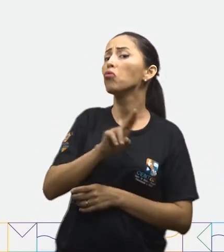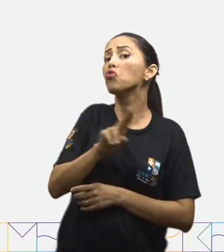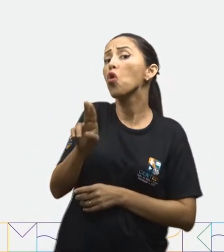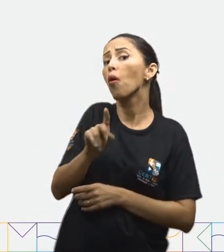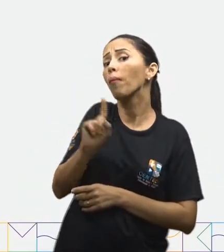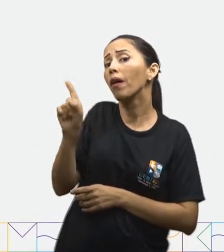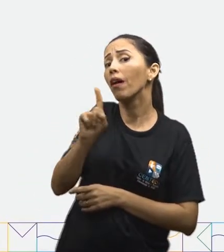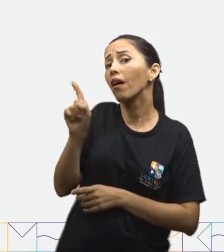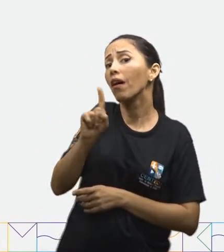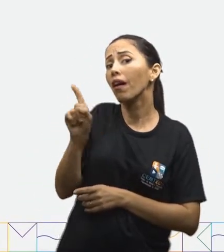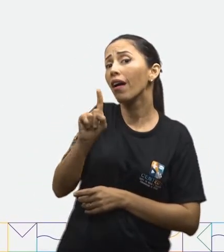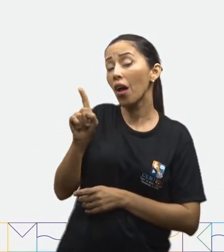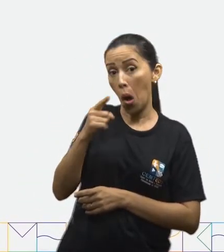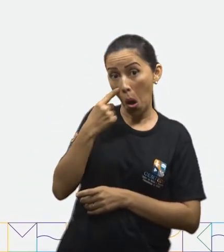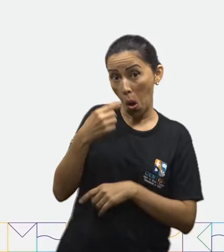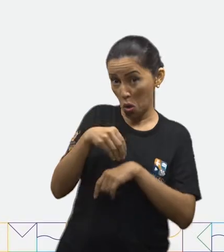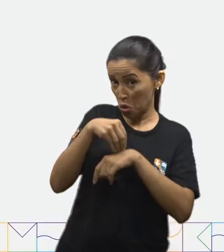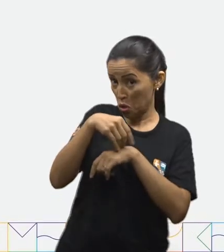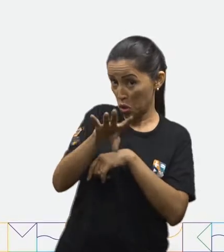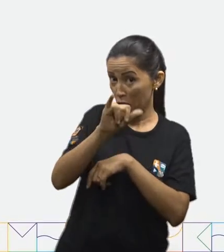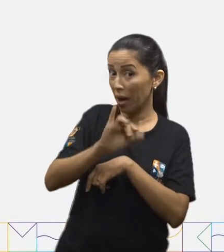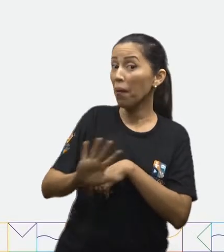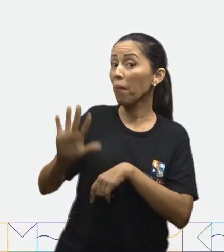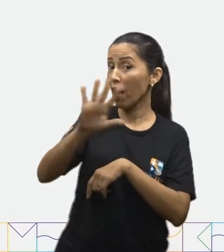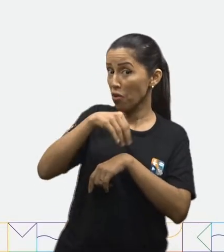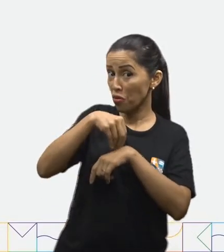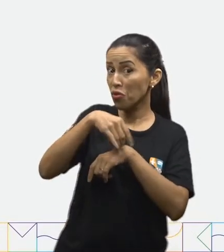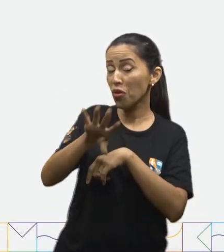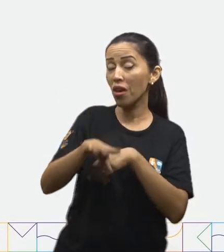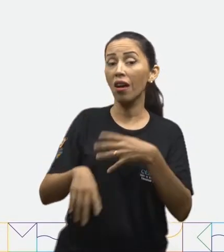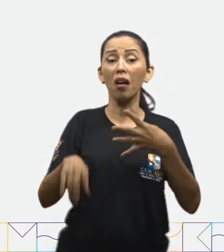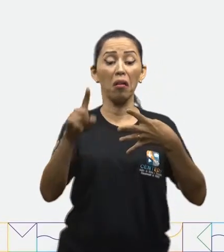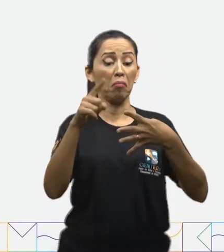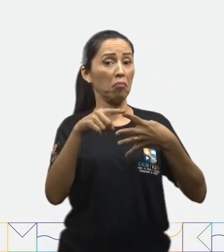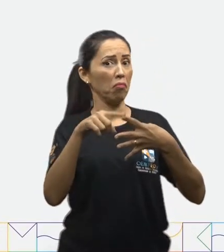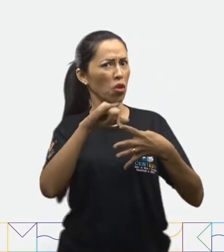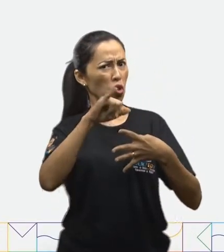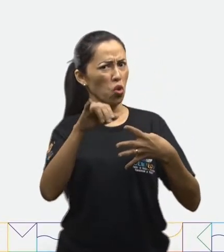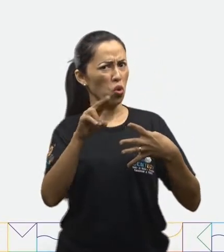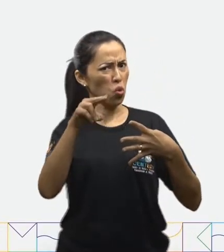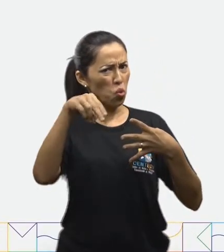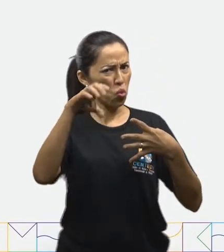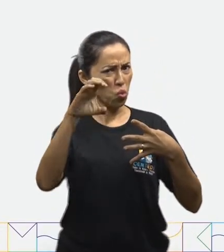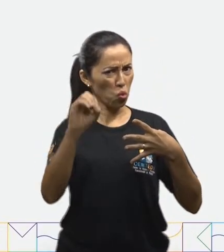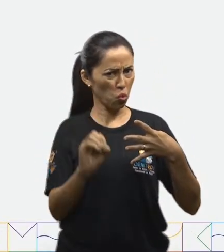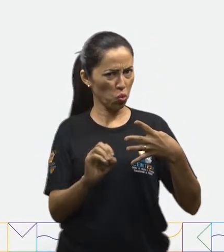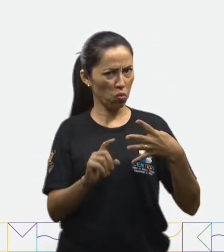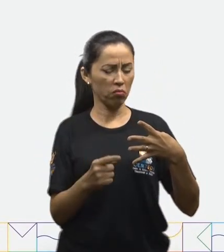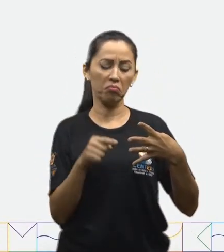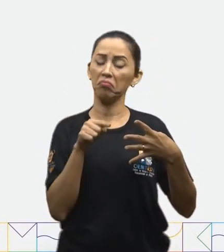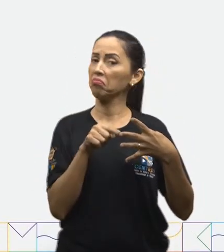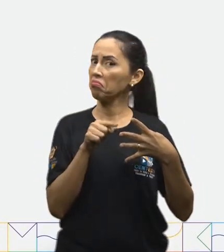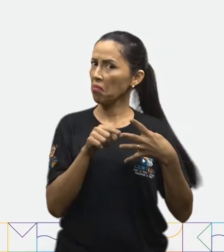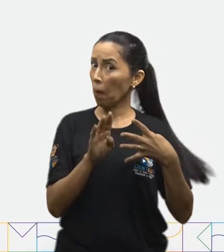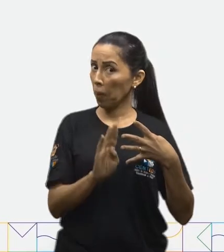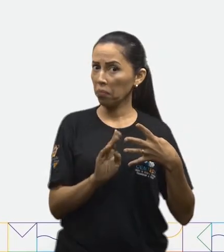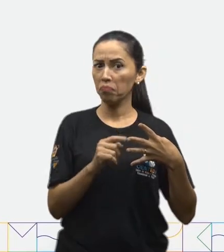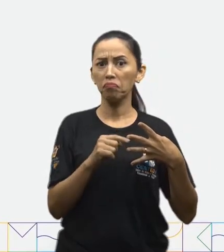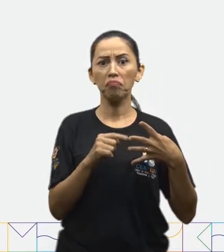A dica está embaixo na imagem. Ó. Alternativa A, juncos. Alternativa